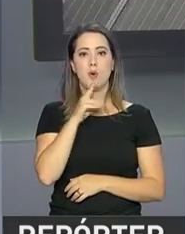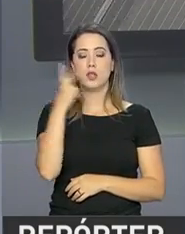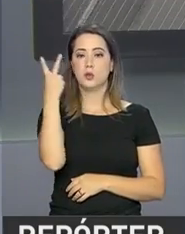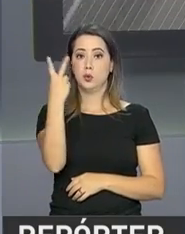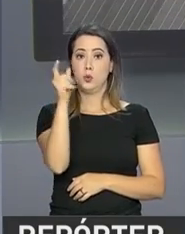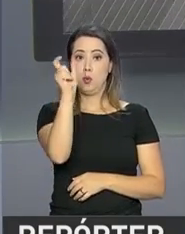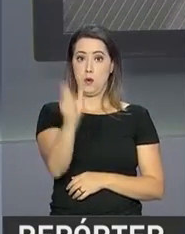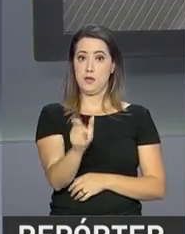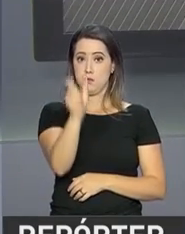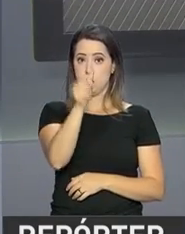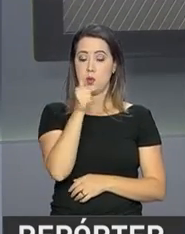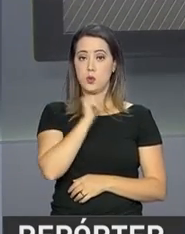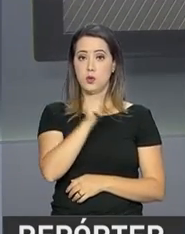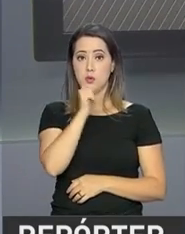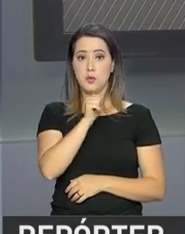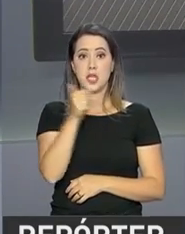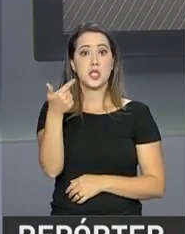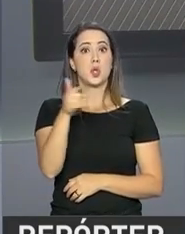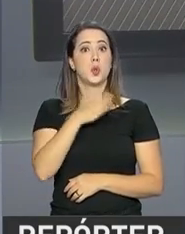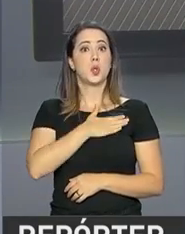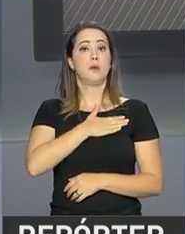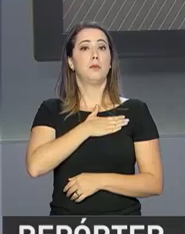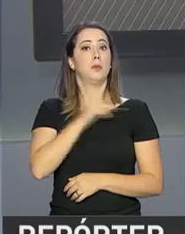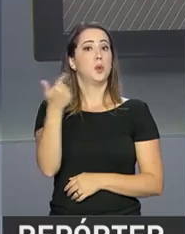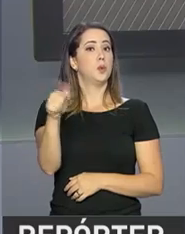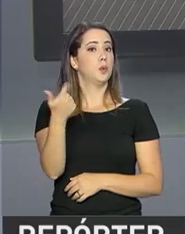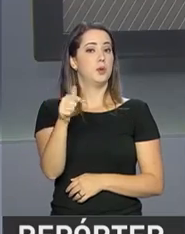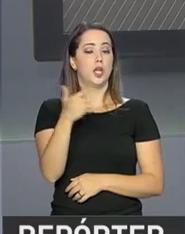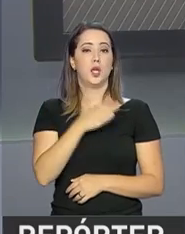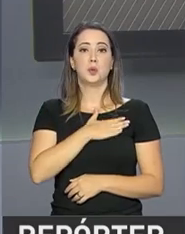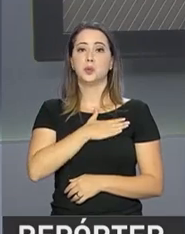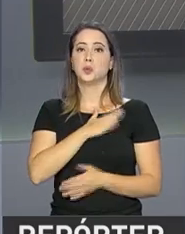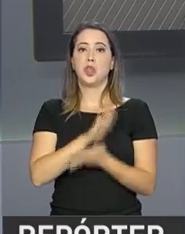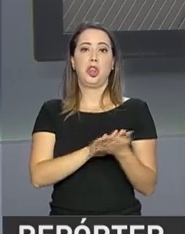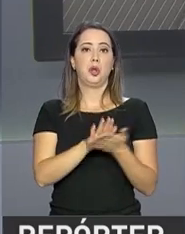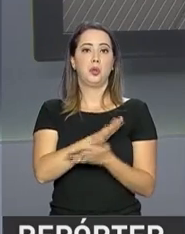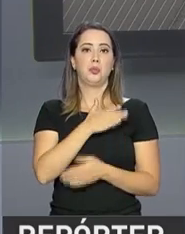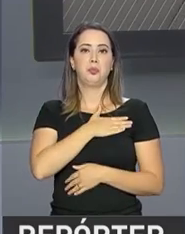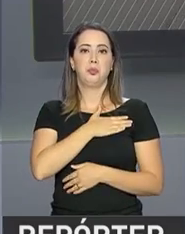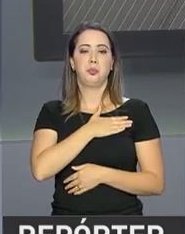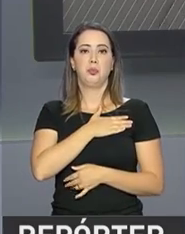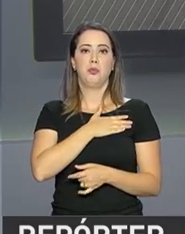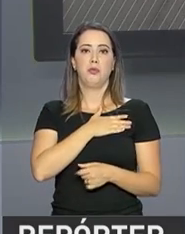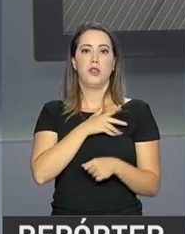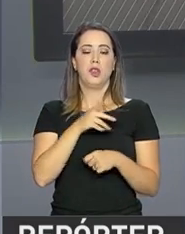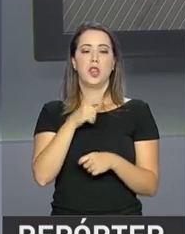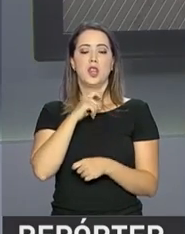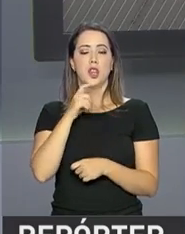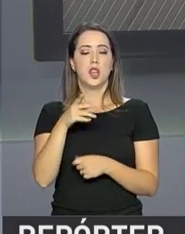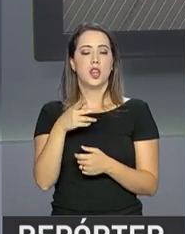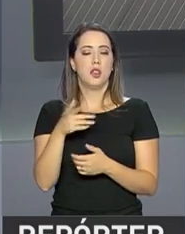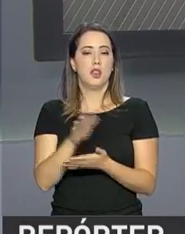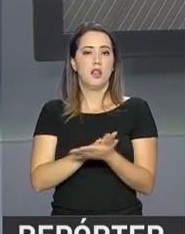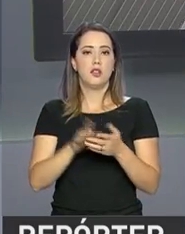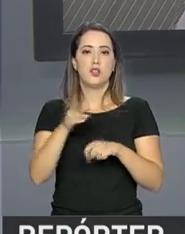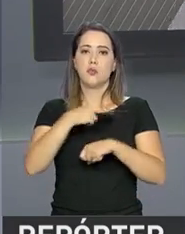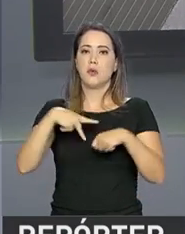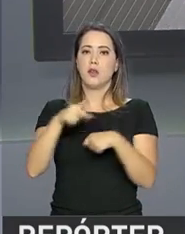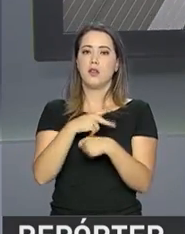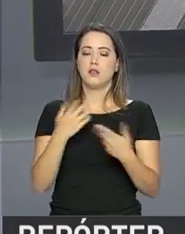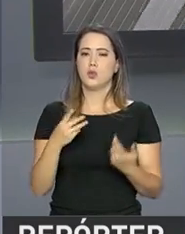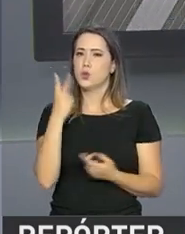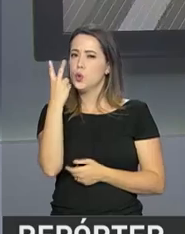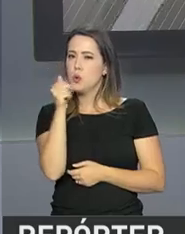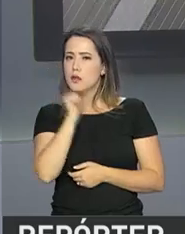duas imigrantes como apátridas ou seja que não possuem nacionalidade as irmãs marra e suar de mama que